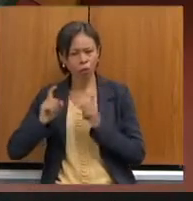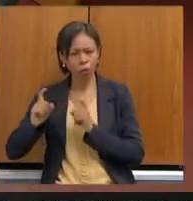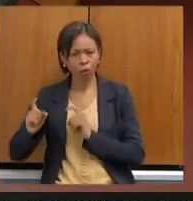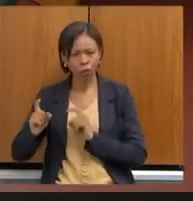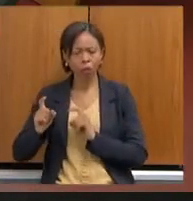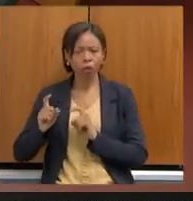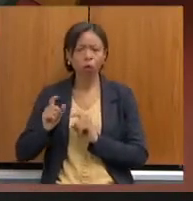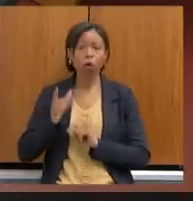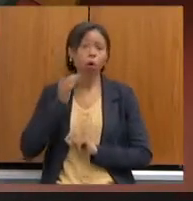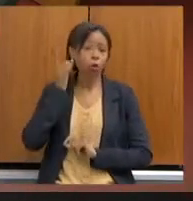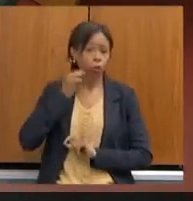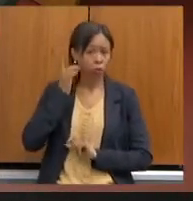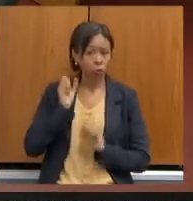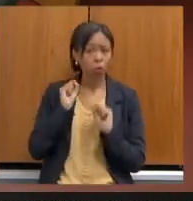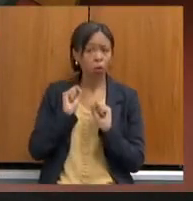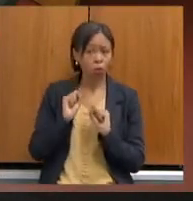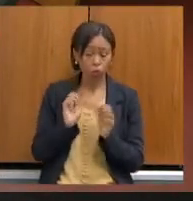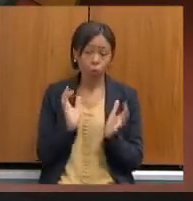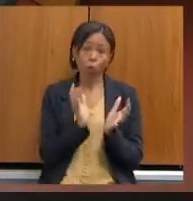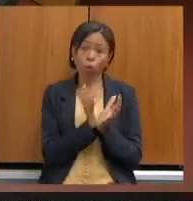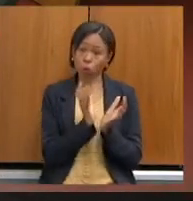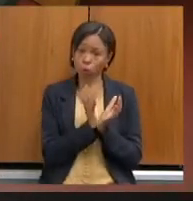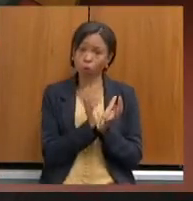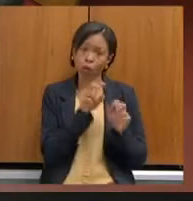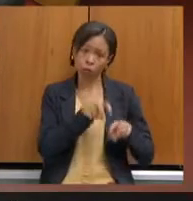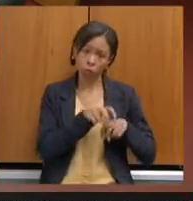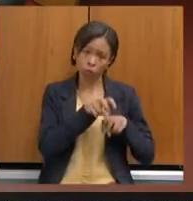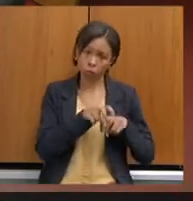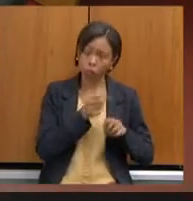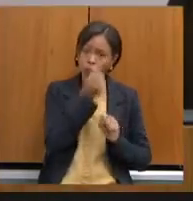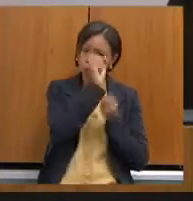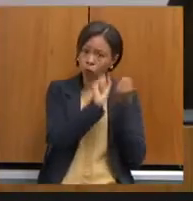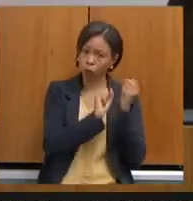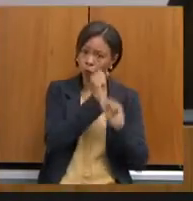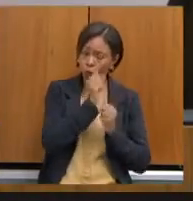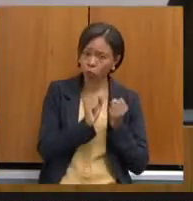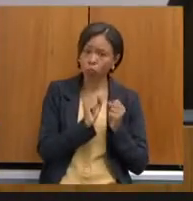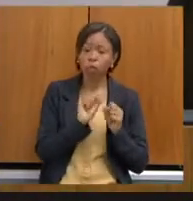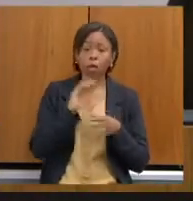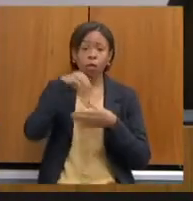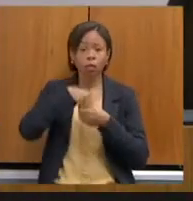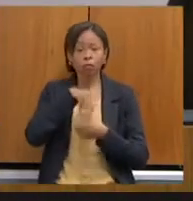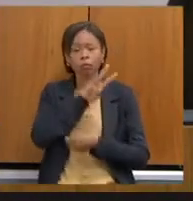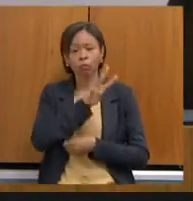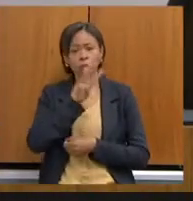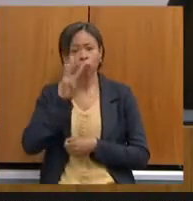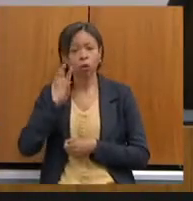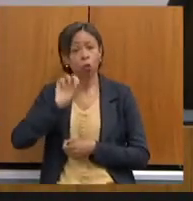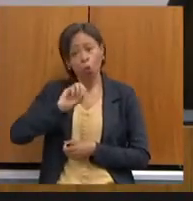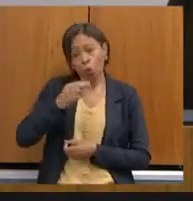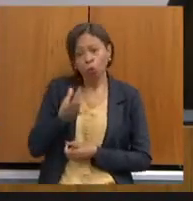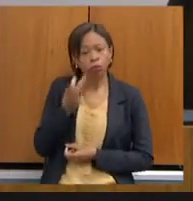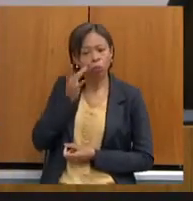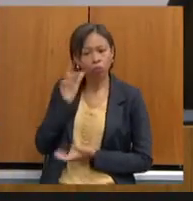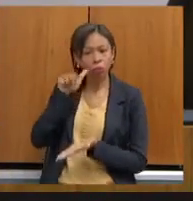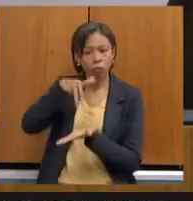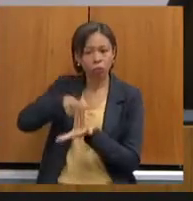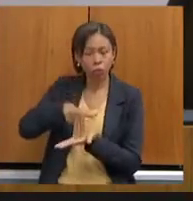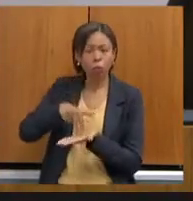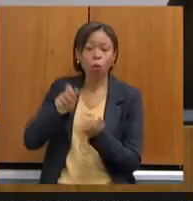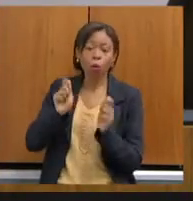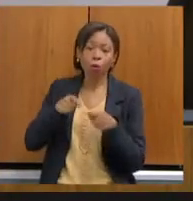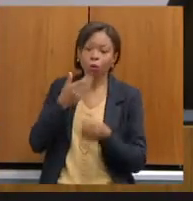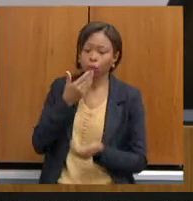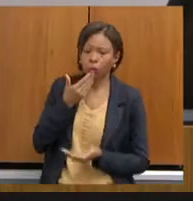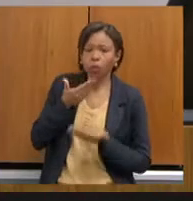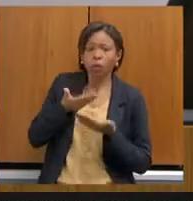de agropecuária indústria através da plataforma se legis ou pessoalmente requerimentos contendo